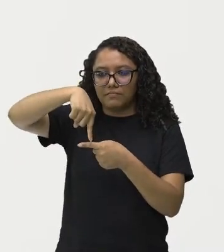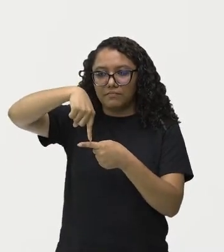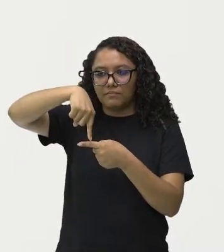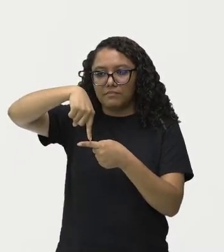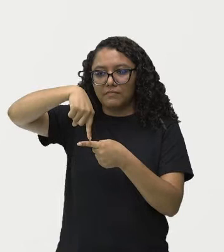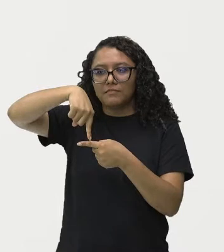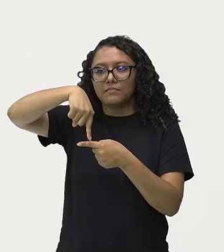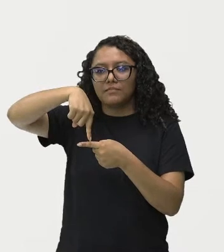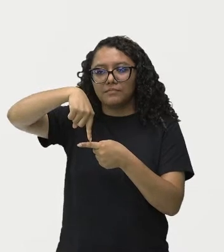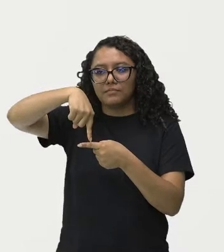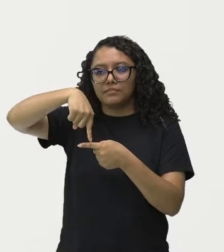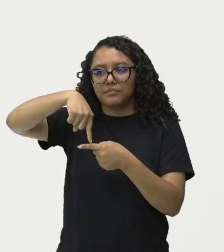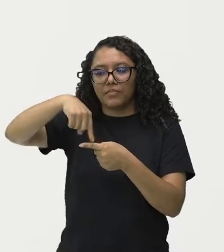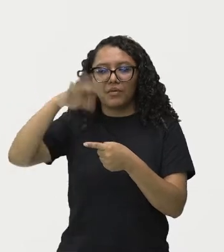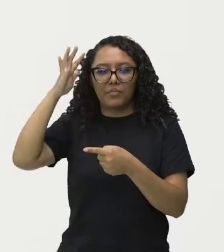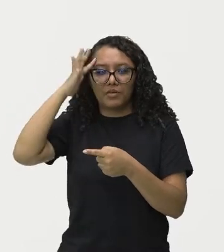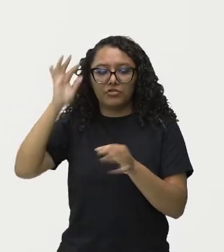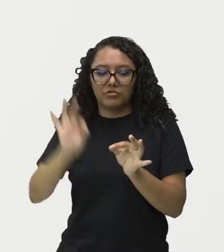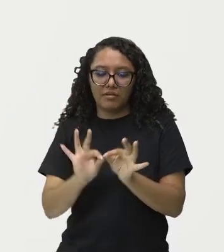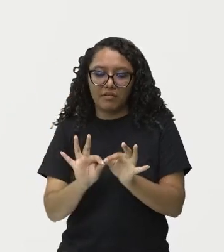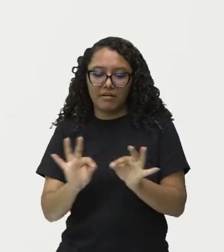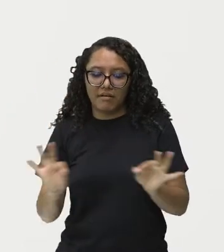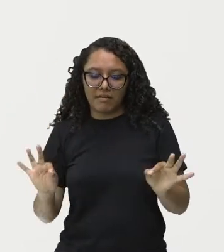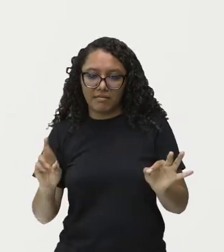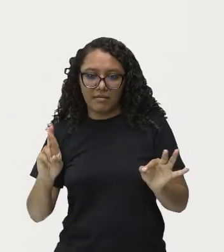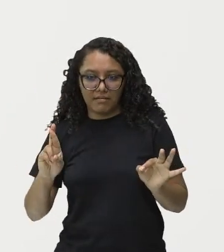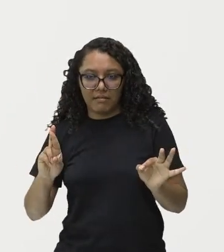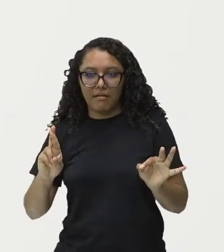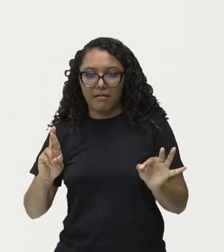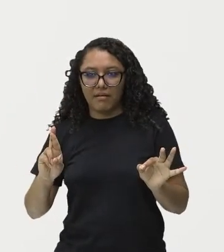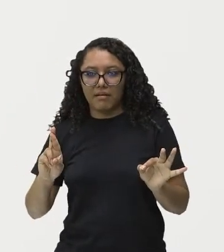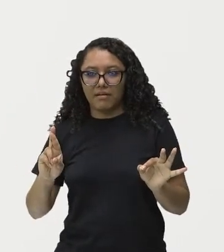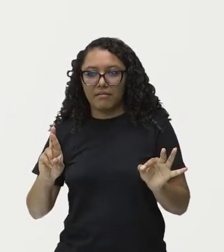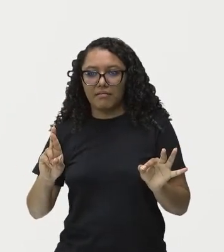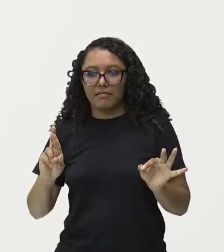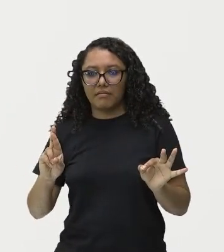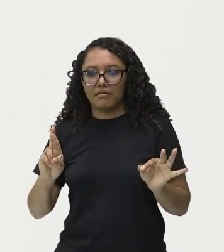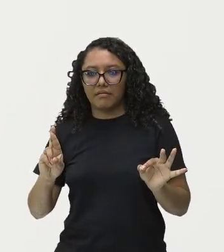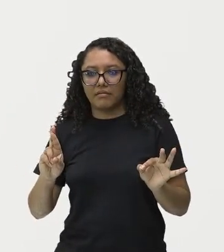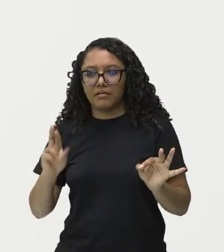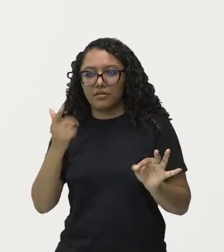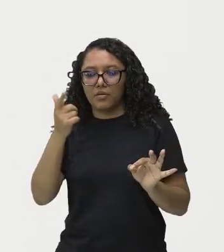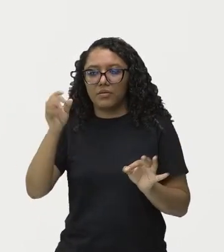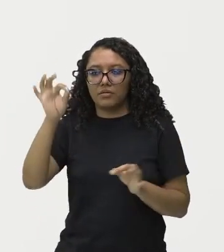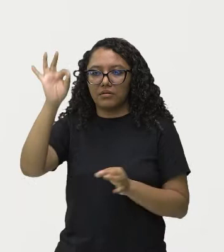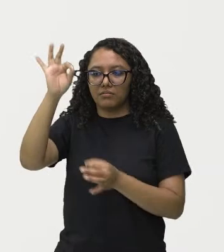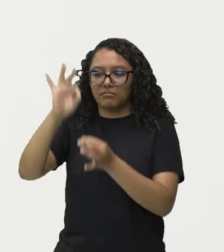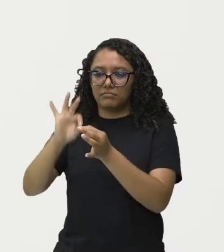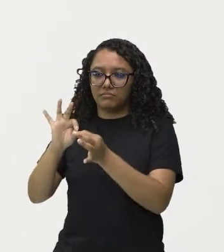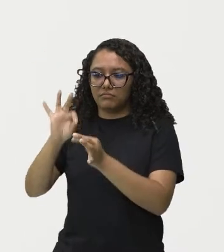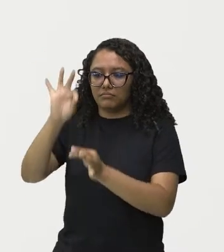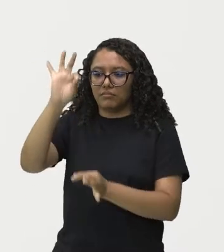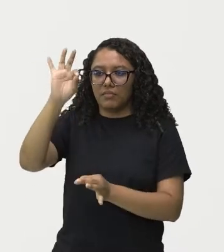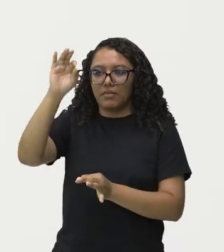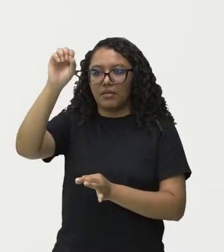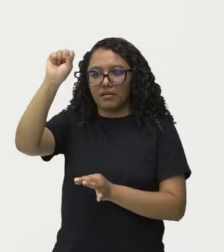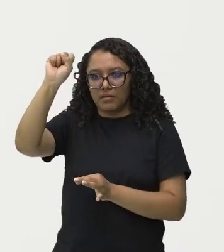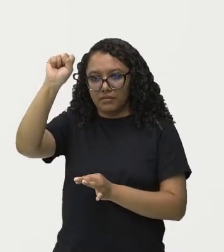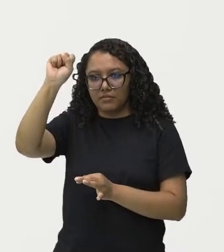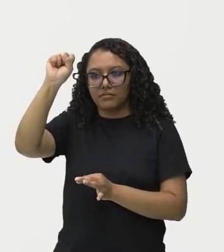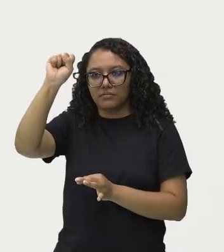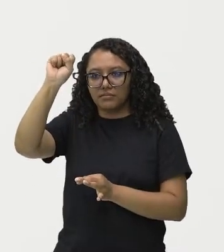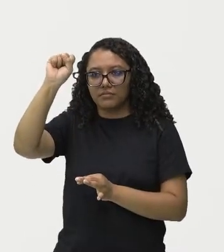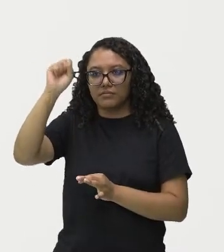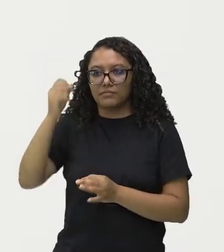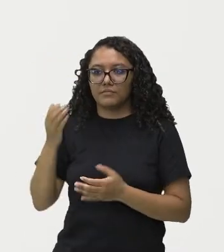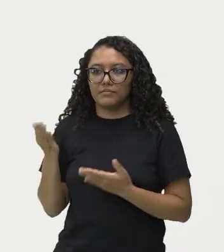uma reta aqui embaixo, uma reta R, tá? E aí eu vou traçar uma outra reta S. Veja, aqui eu